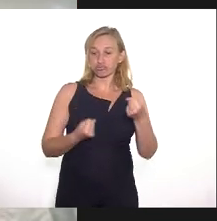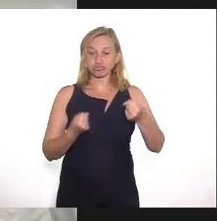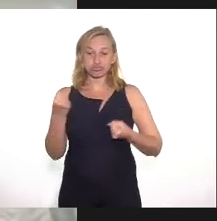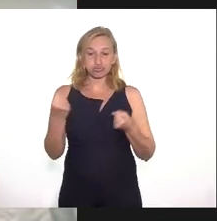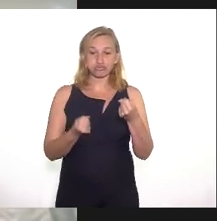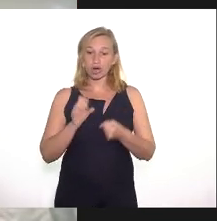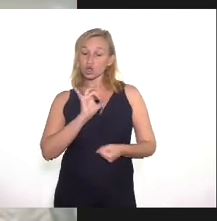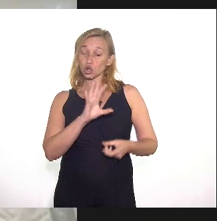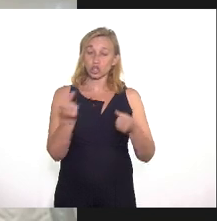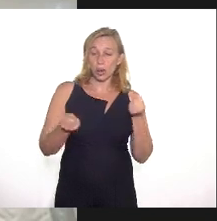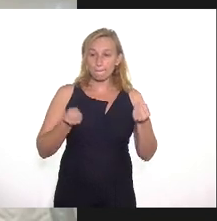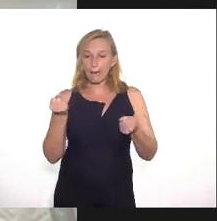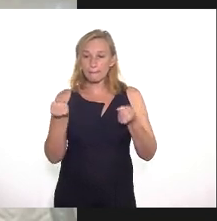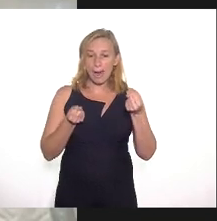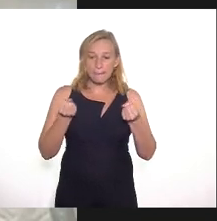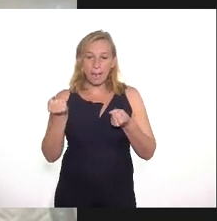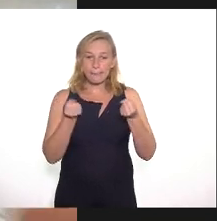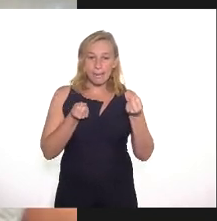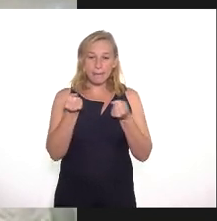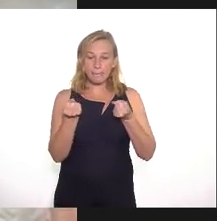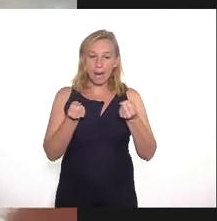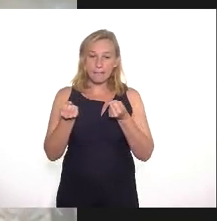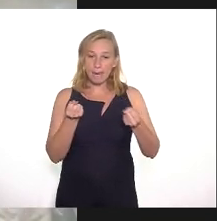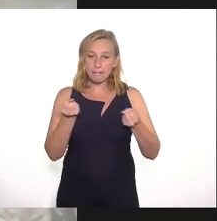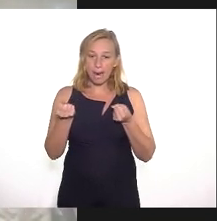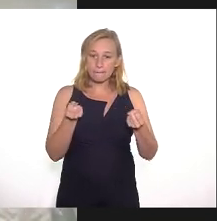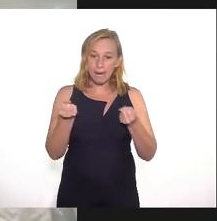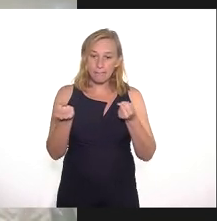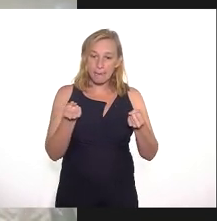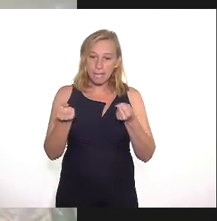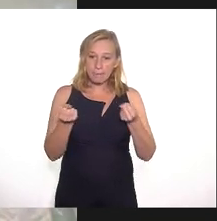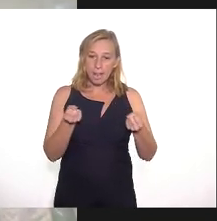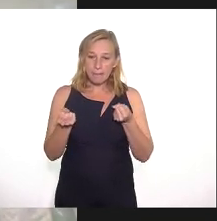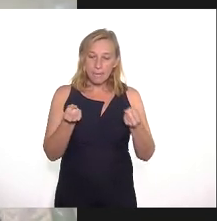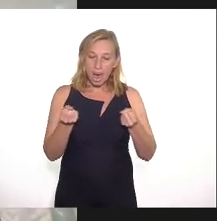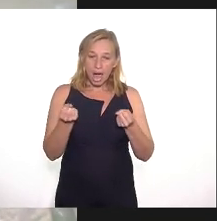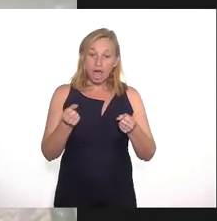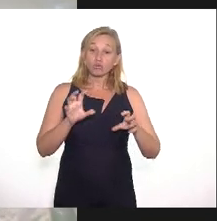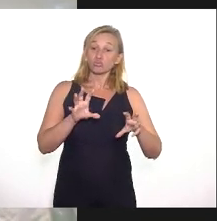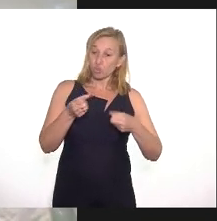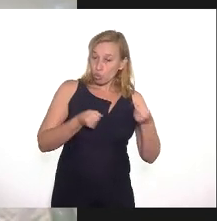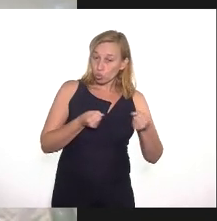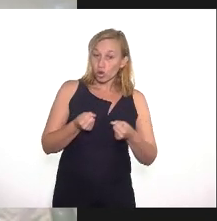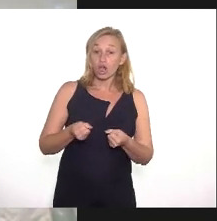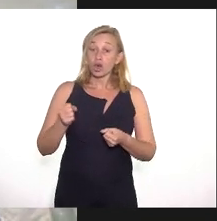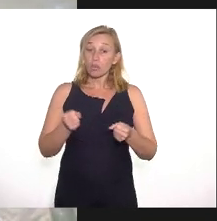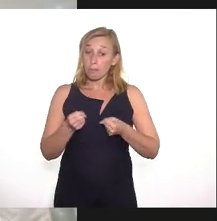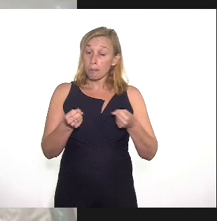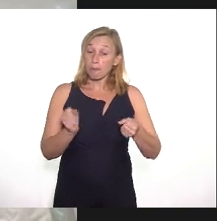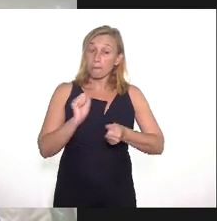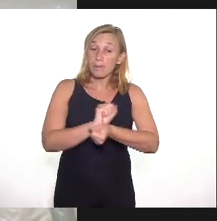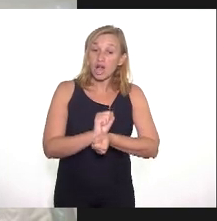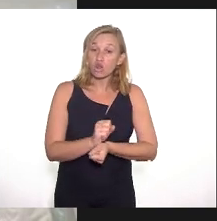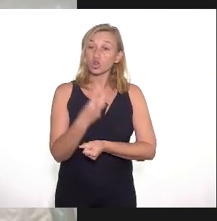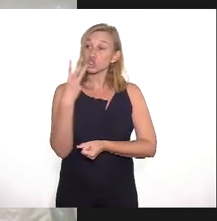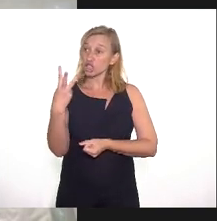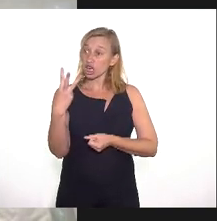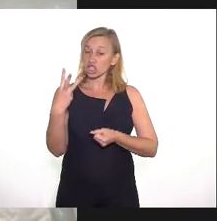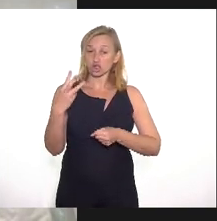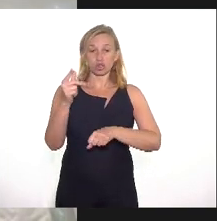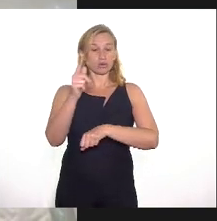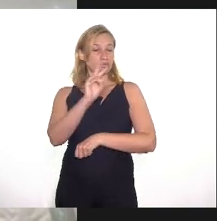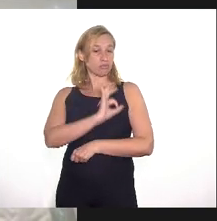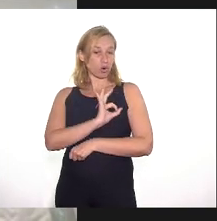sozinho, sem segurança, sem nenhum aparato, mas um carro com isso filme, também um carro blindado. Fui parado por 3 viaturas da